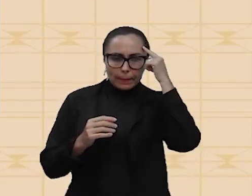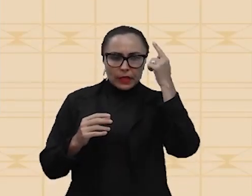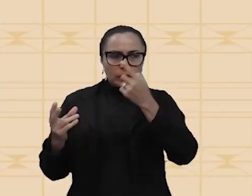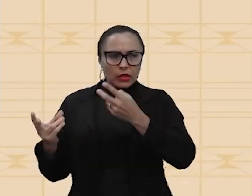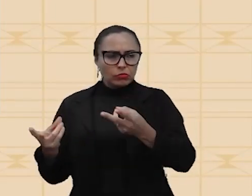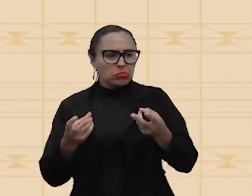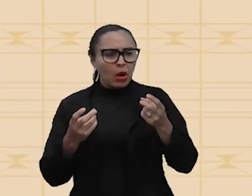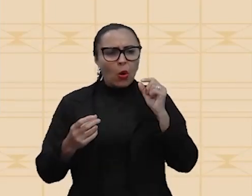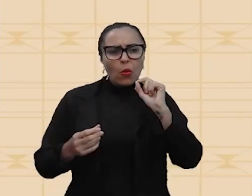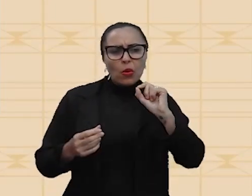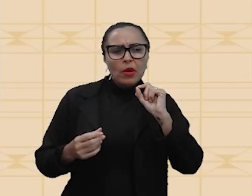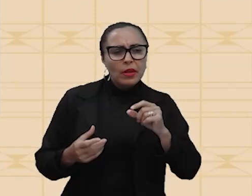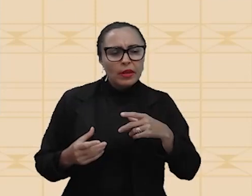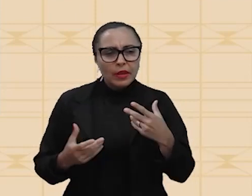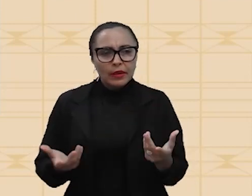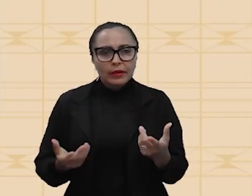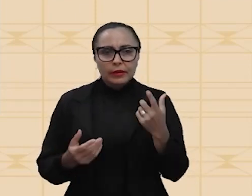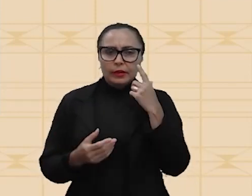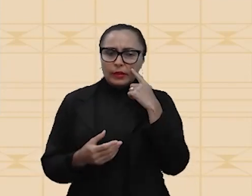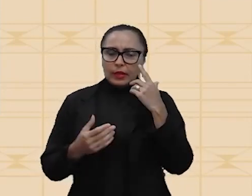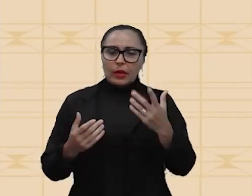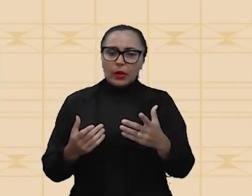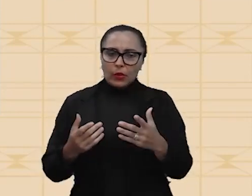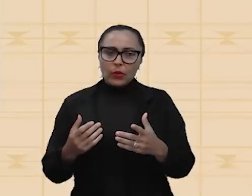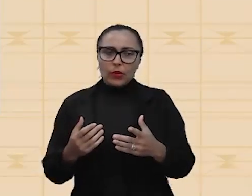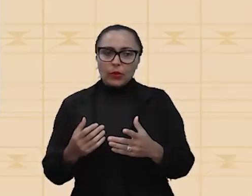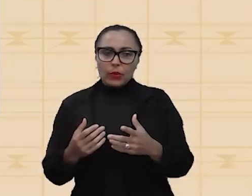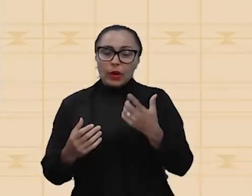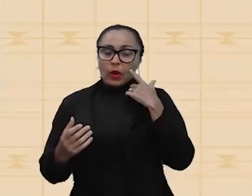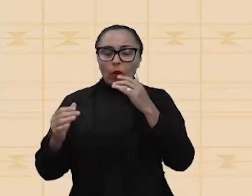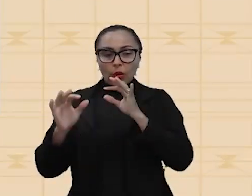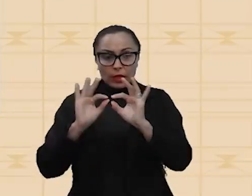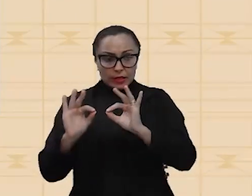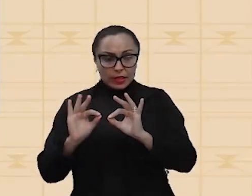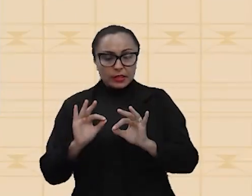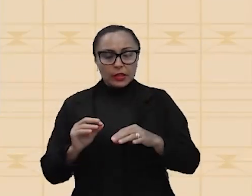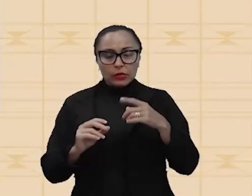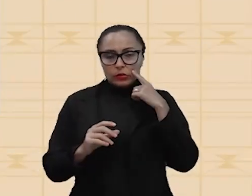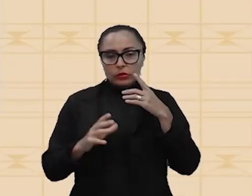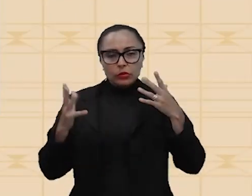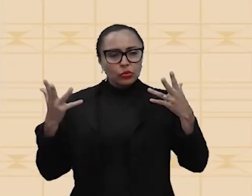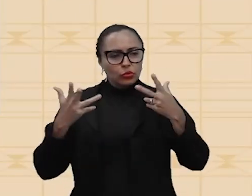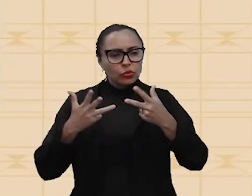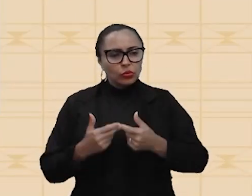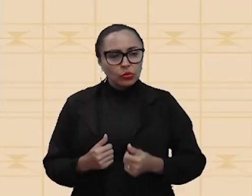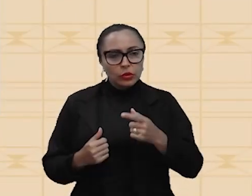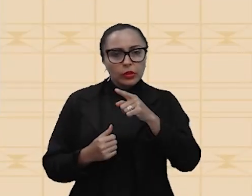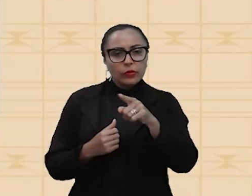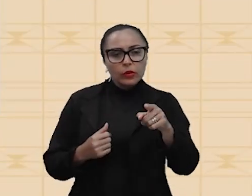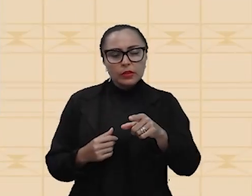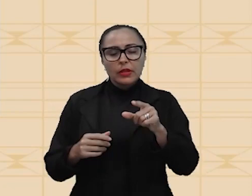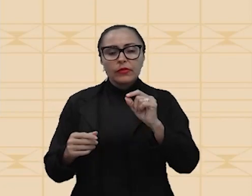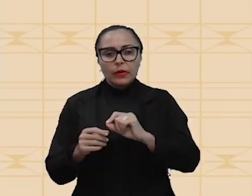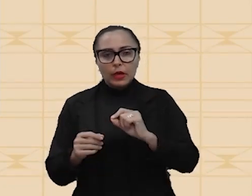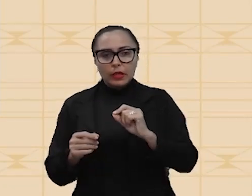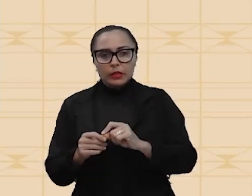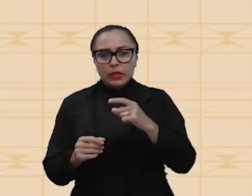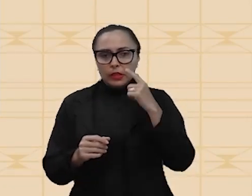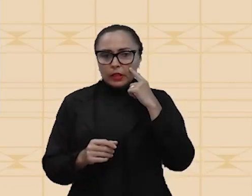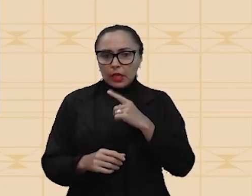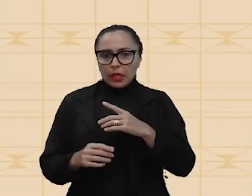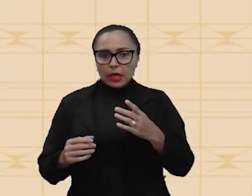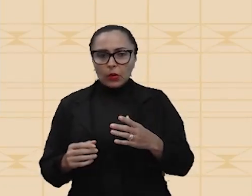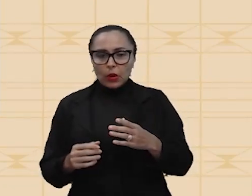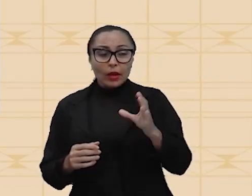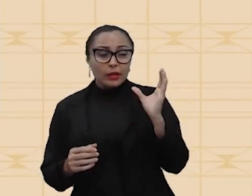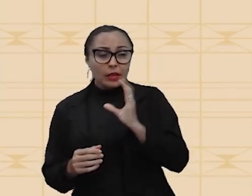No aquecimento, Mequetrefe, fazendo o equipamento aquecer. Ou seja, tudo que você faz que gera esse aquecimento é por causa da